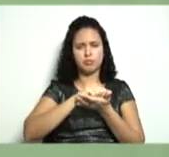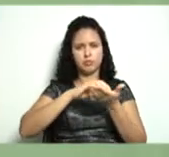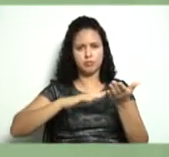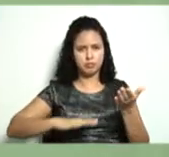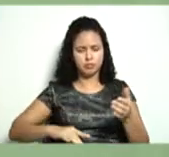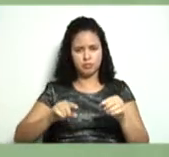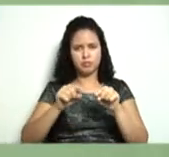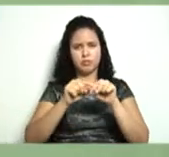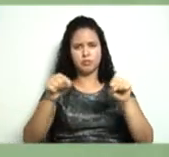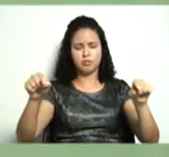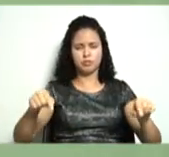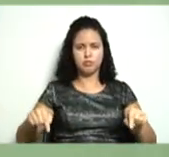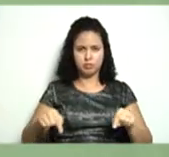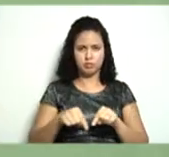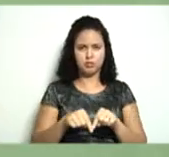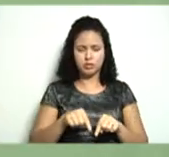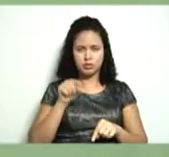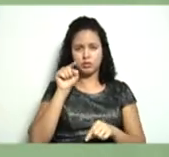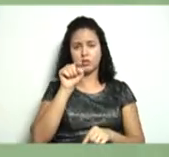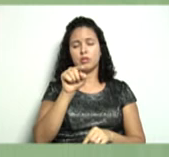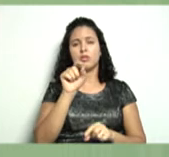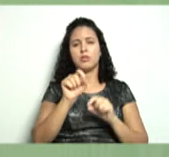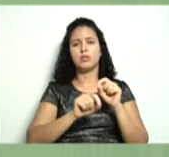Eu espero que vocês estejam aí